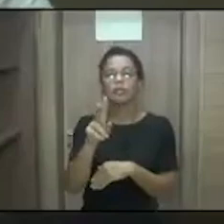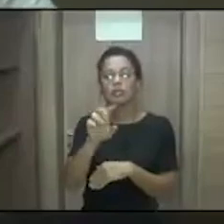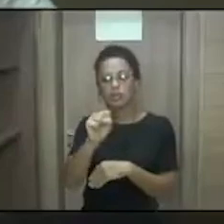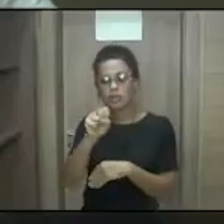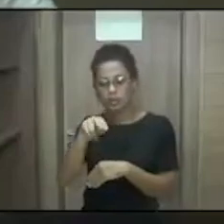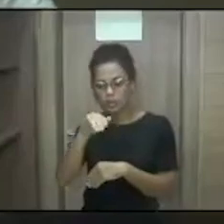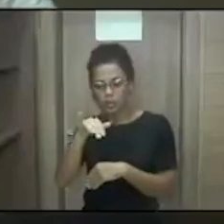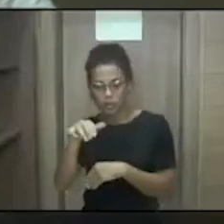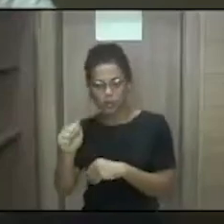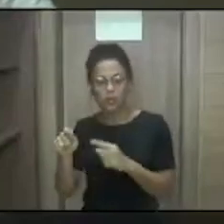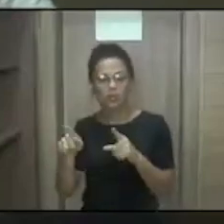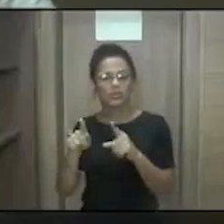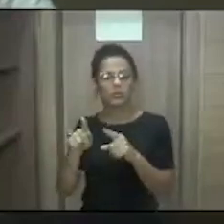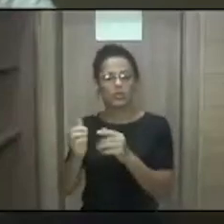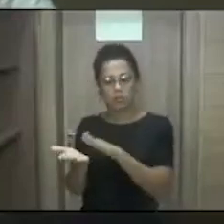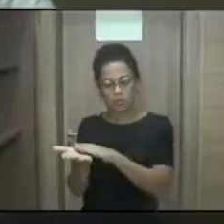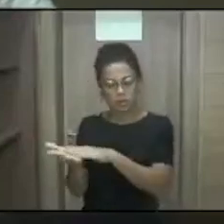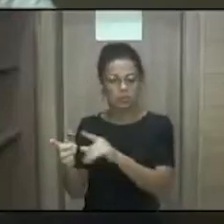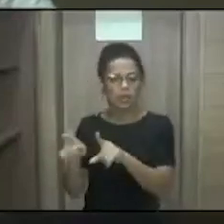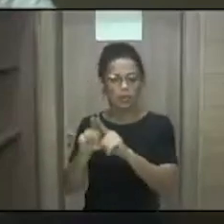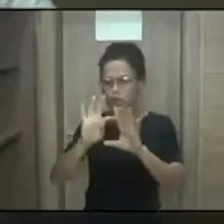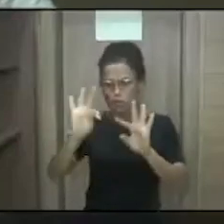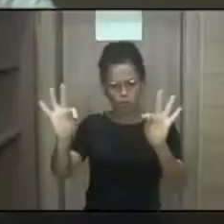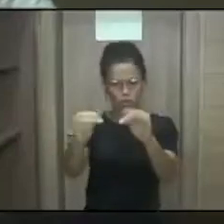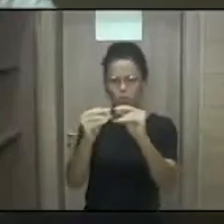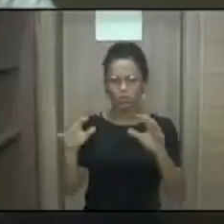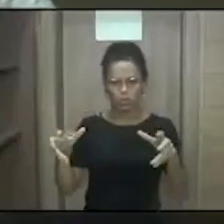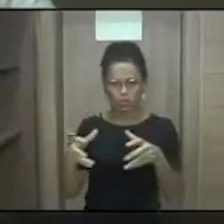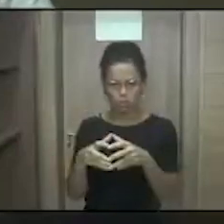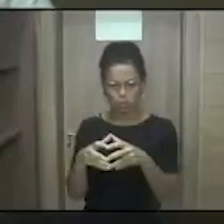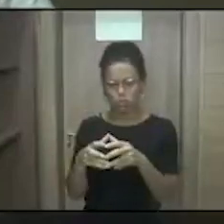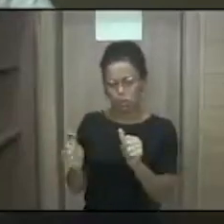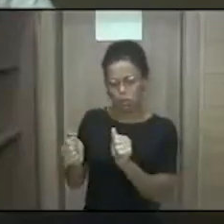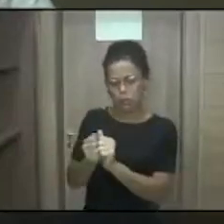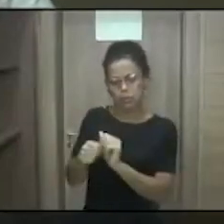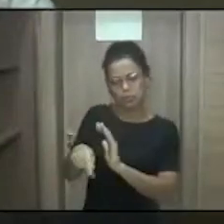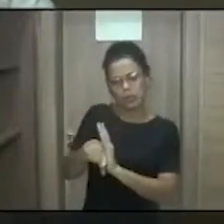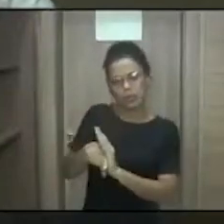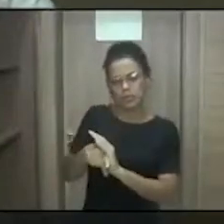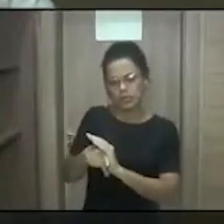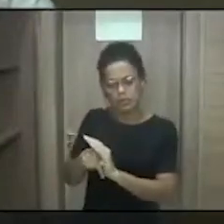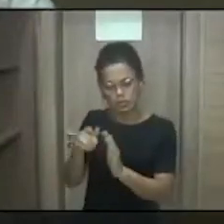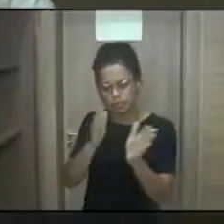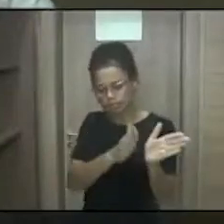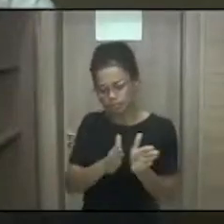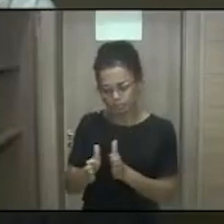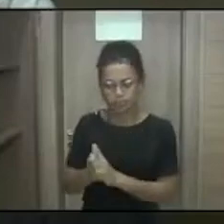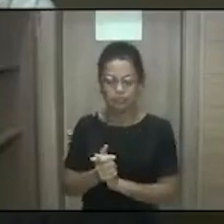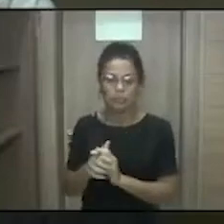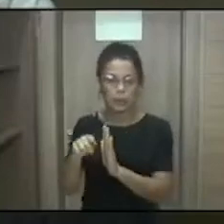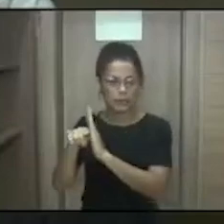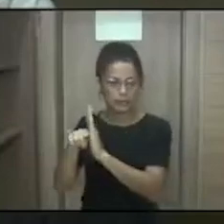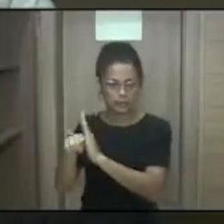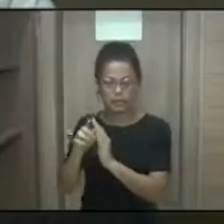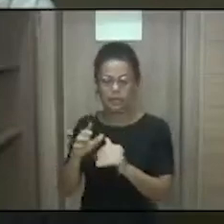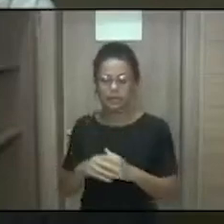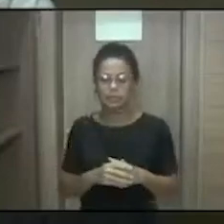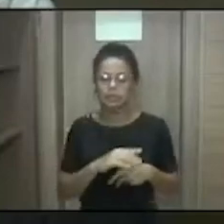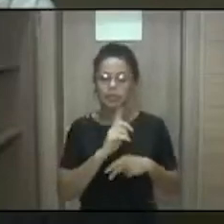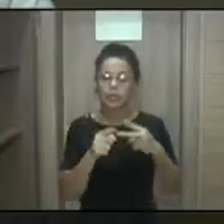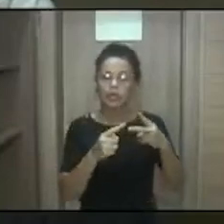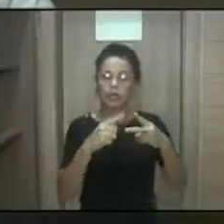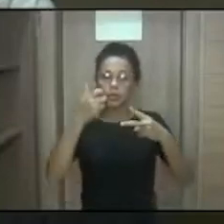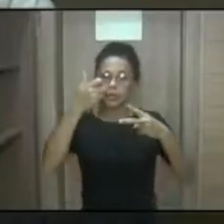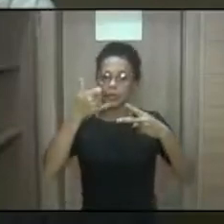todo o grupo, né, que participou do processo. O segundo ponto que eu queria destacar